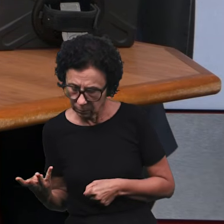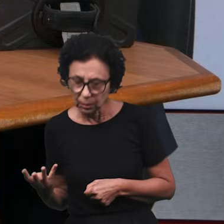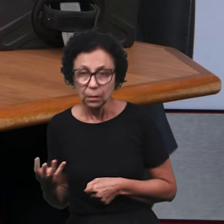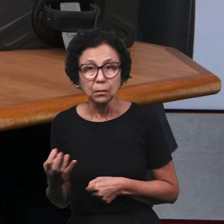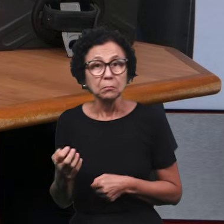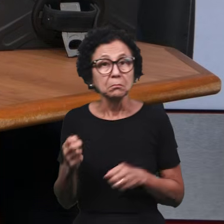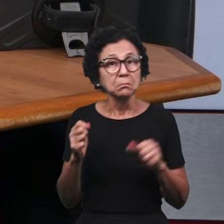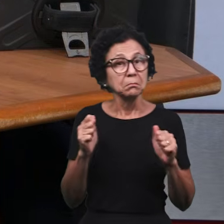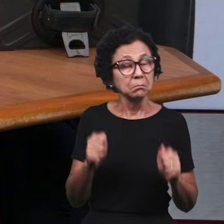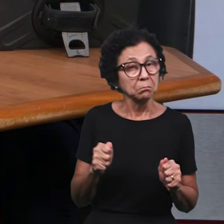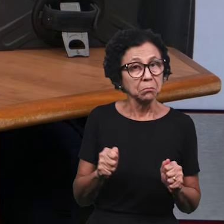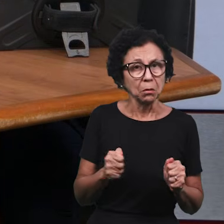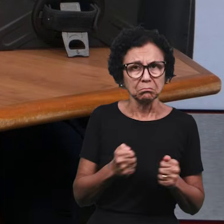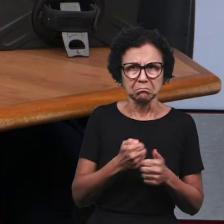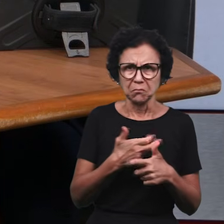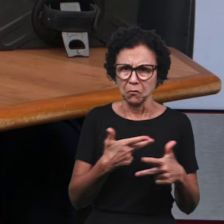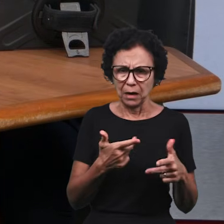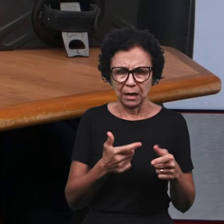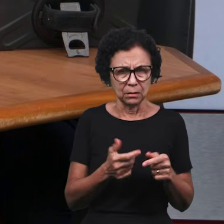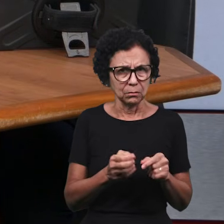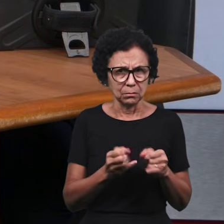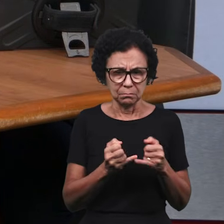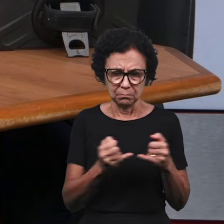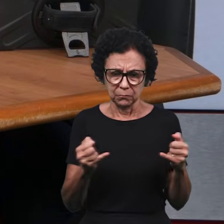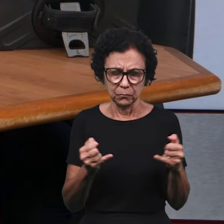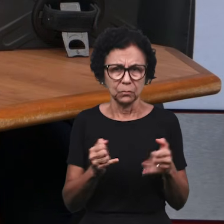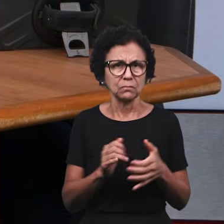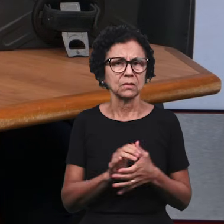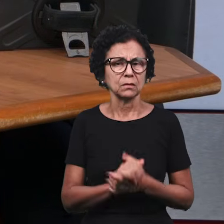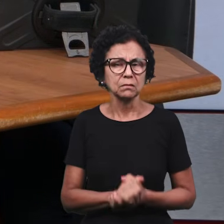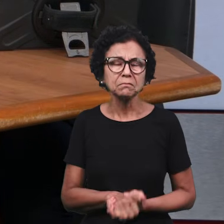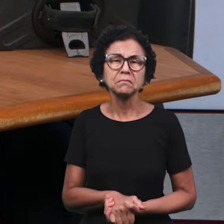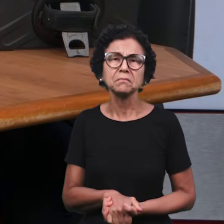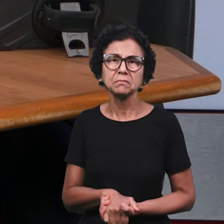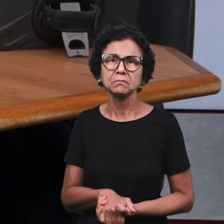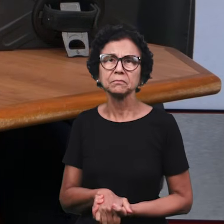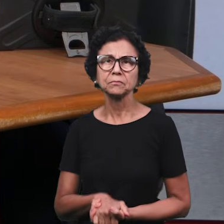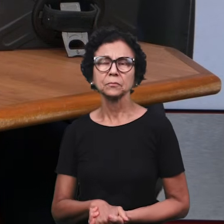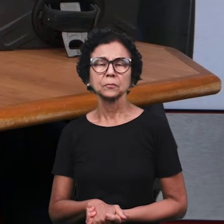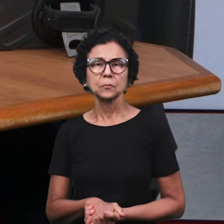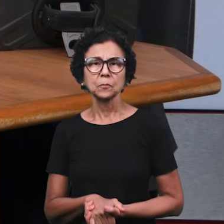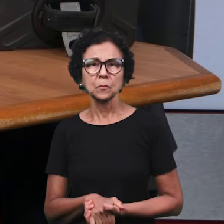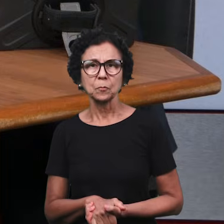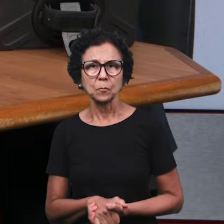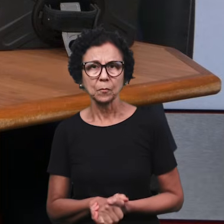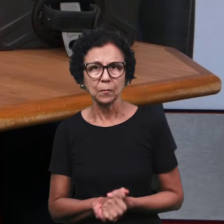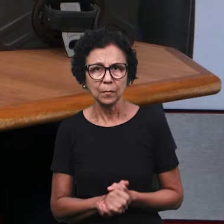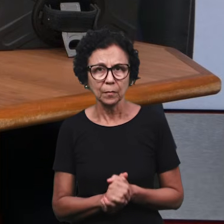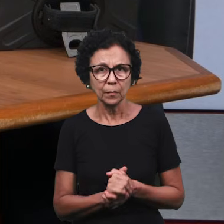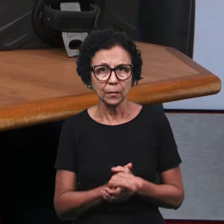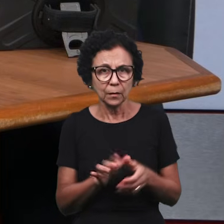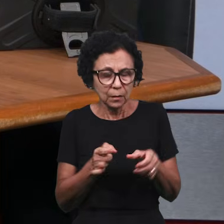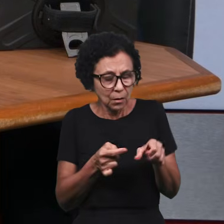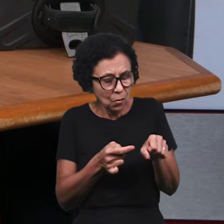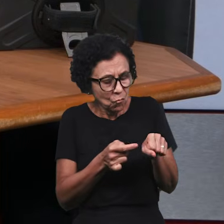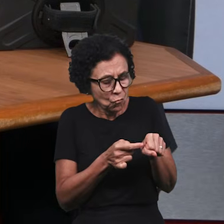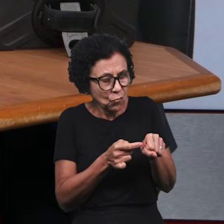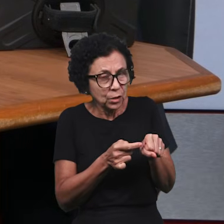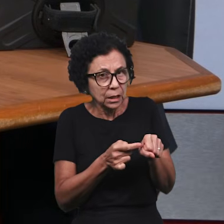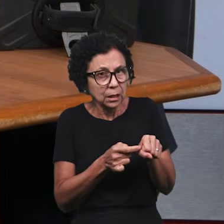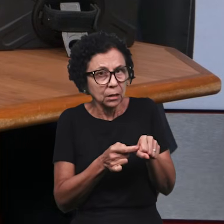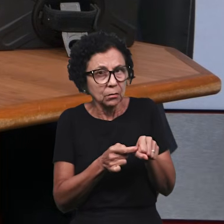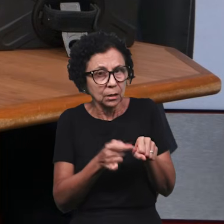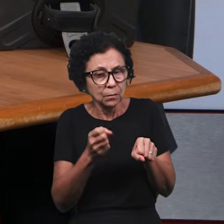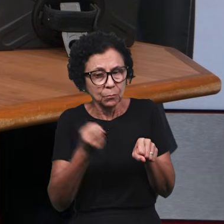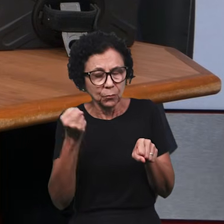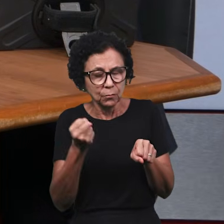10.000 fios. Entende? Entendi. É muita coisa. Por isso que é um trabalho para um dia inteiro, né? E é uma cirurgia muito longa. Às